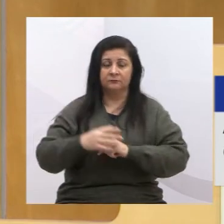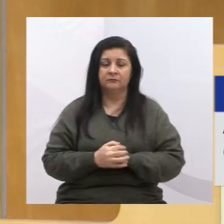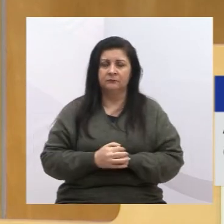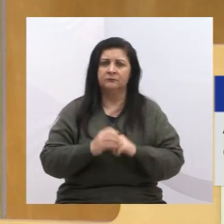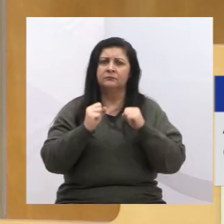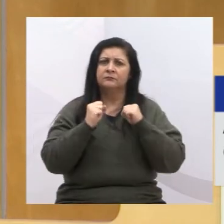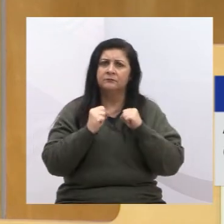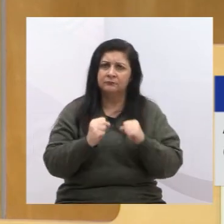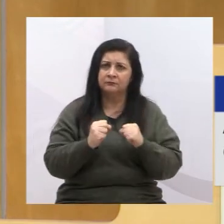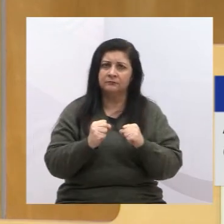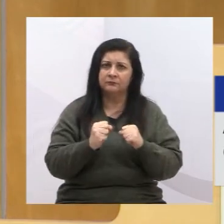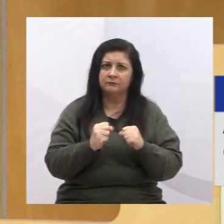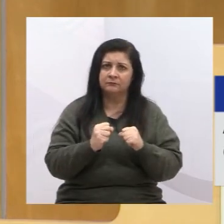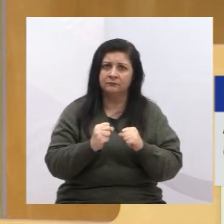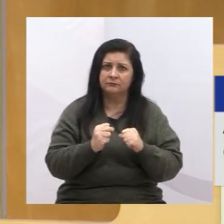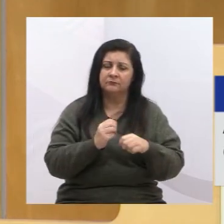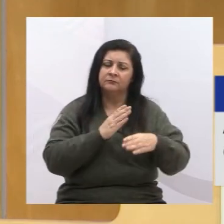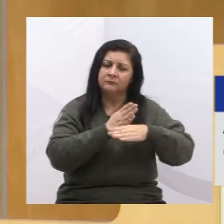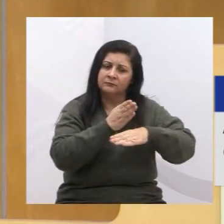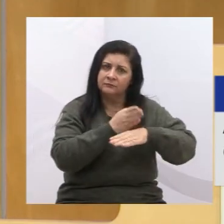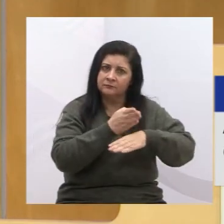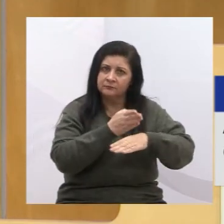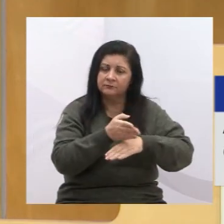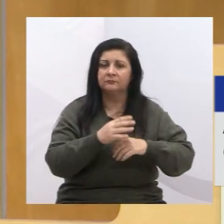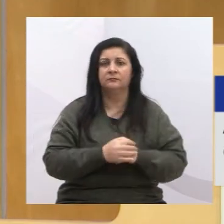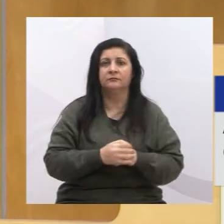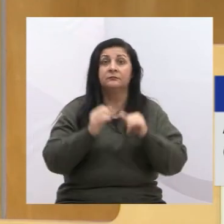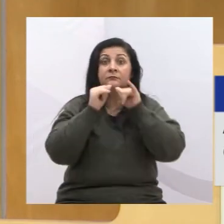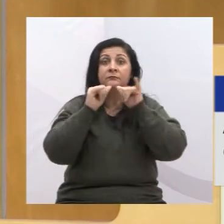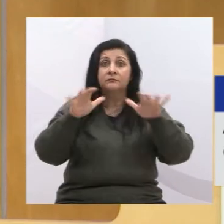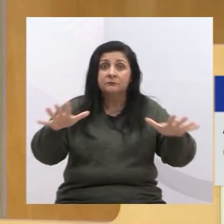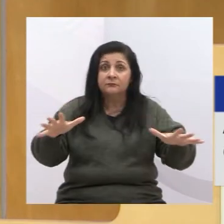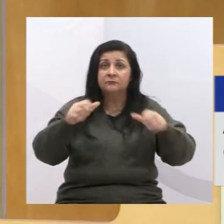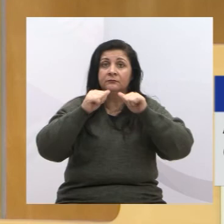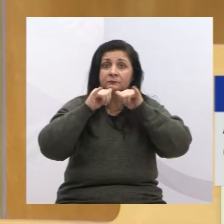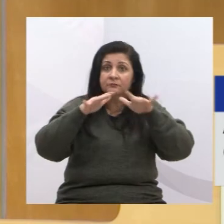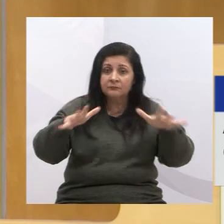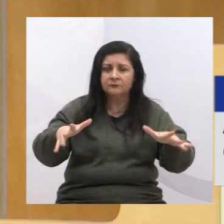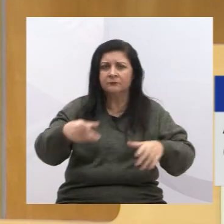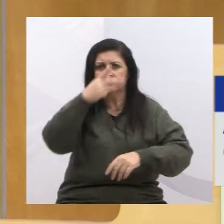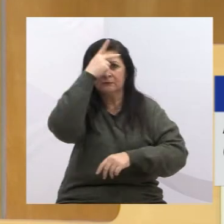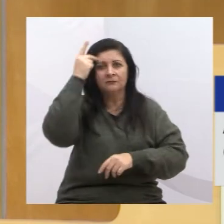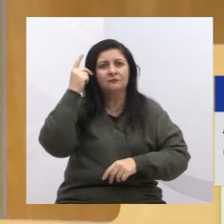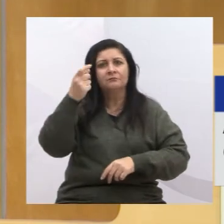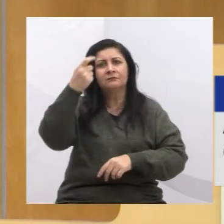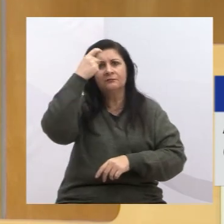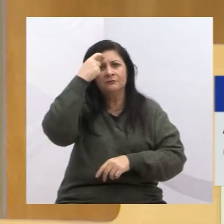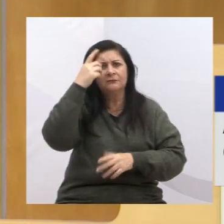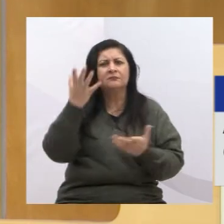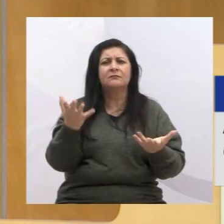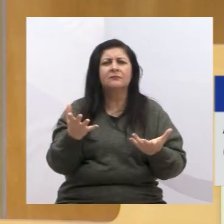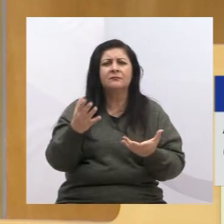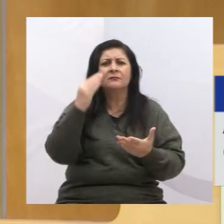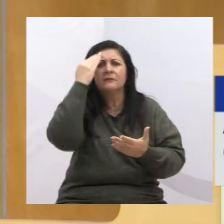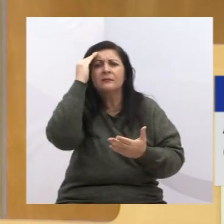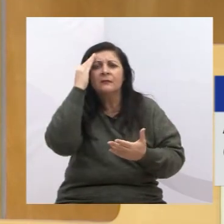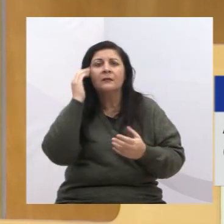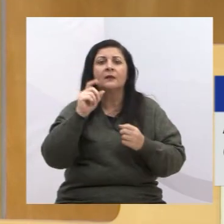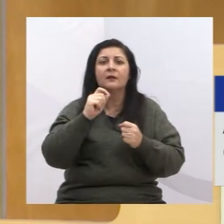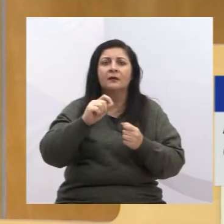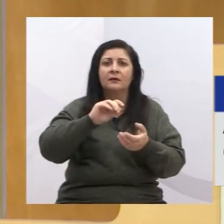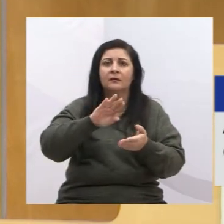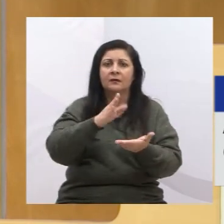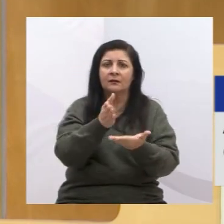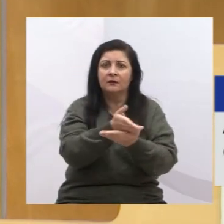possam marcar sua presença nisso e fazer a divulgação para que as pessoas tenham conhecimento até mesmo da separação